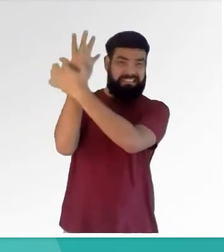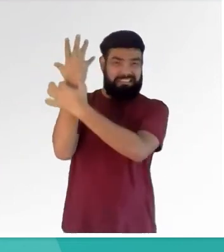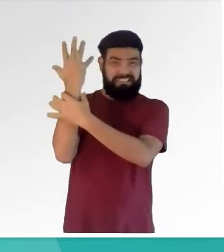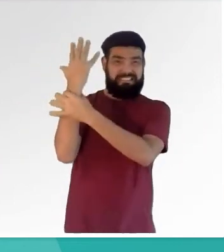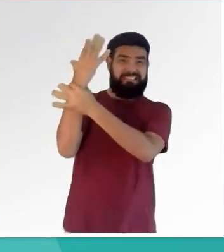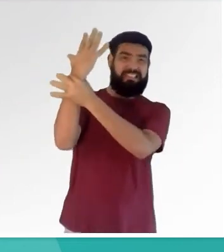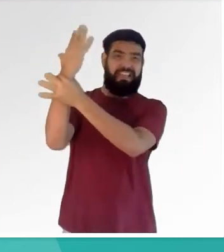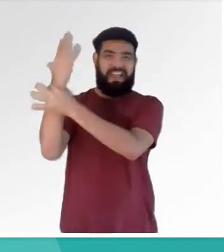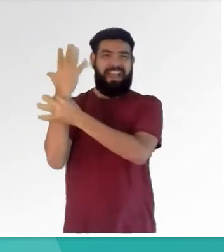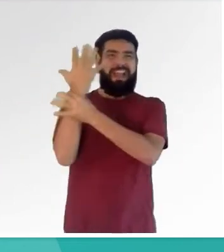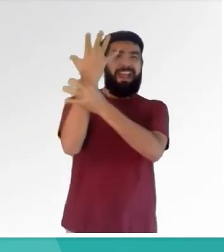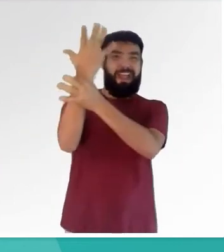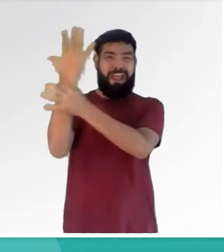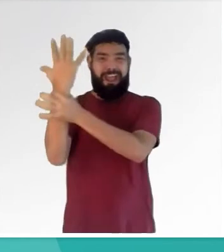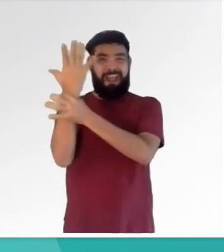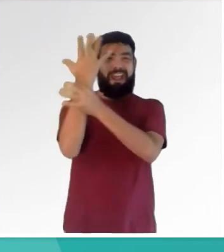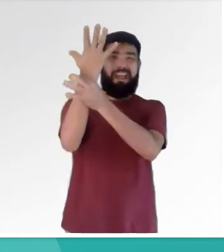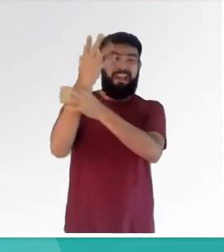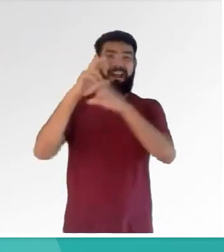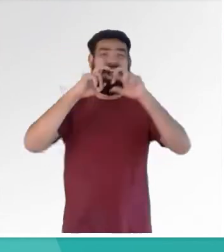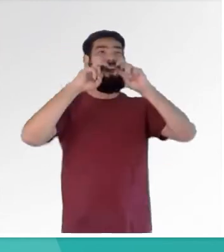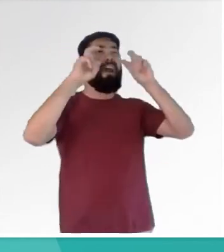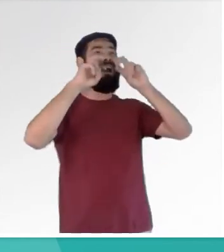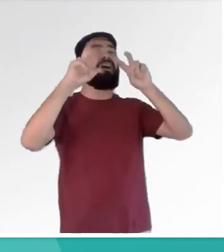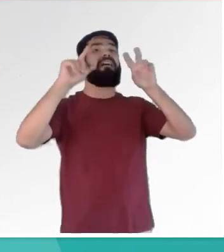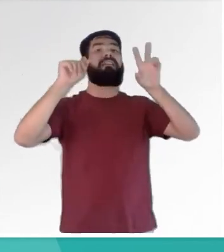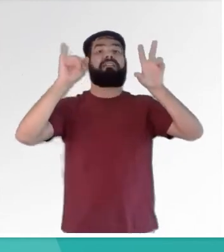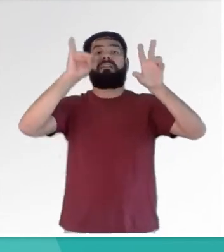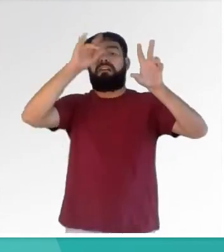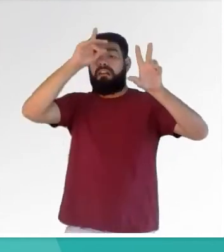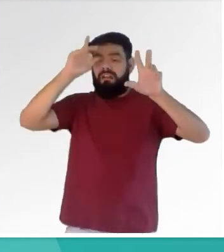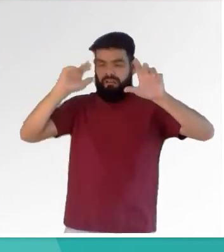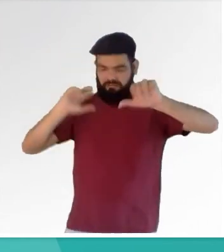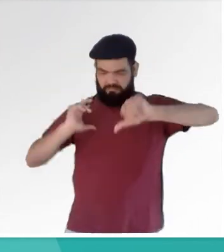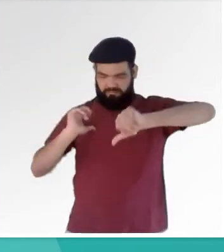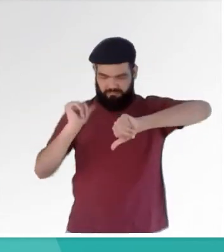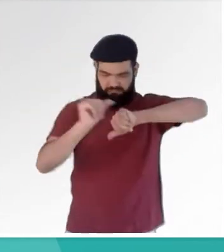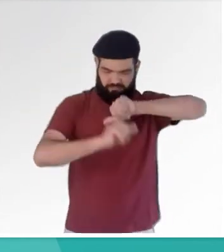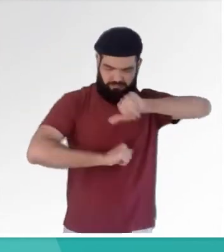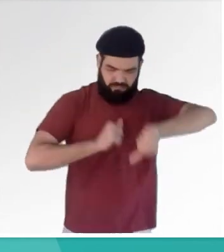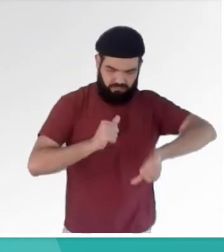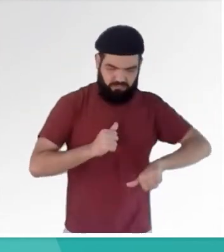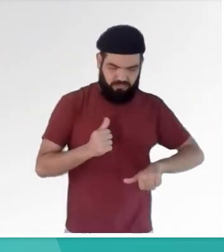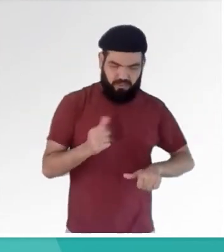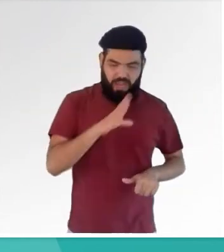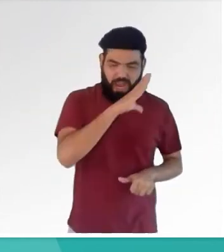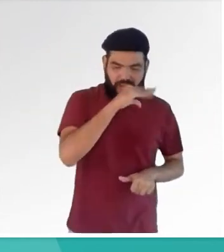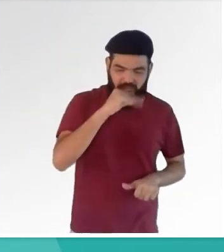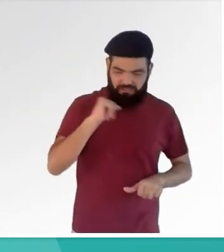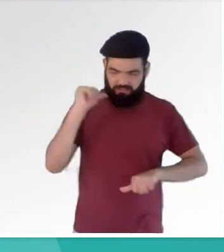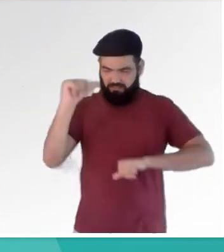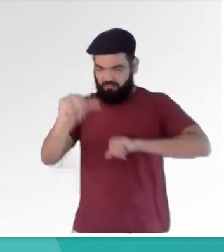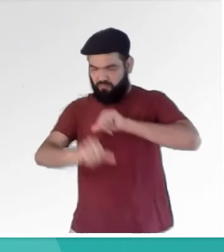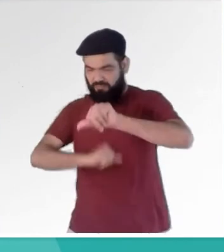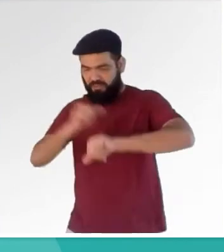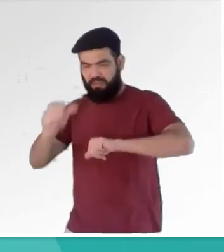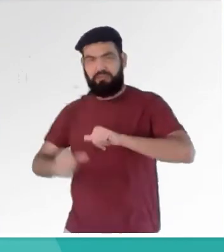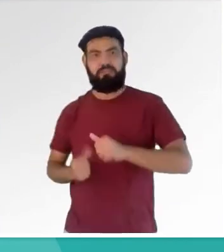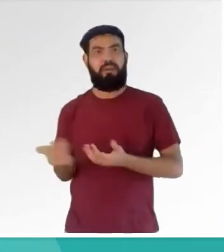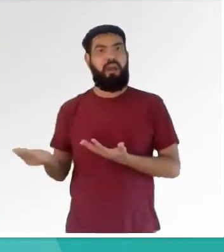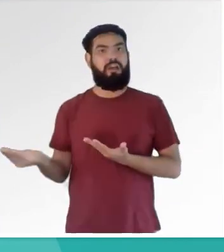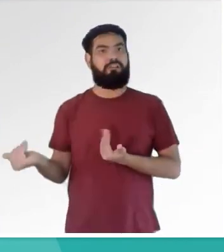né, para a vida, né, de jovem, né? É um rito de passagem. Está deixando de ser criança o menino para virar um